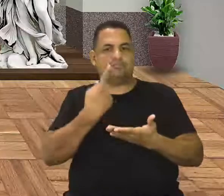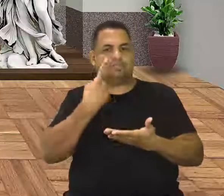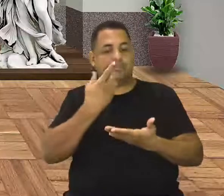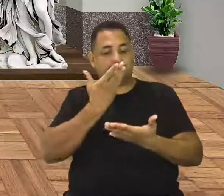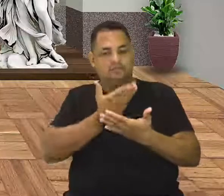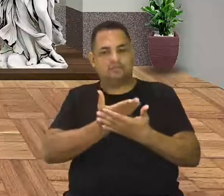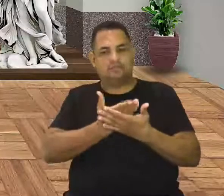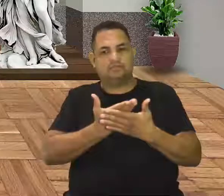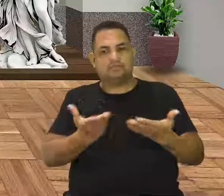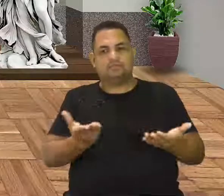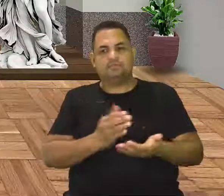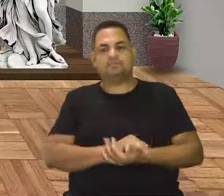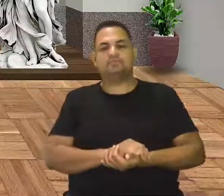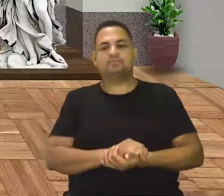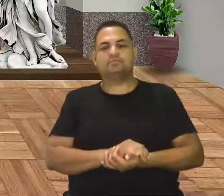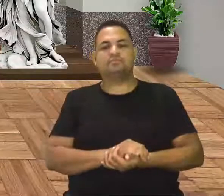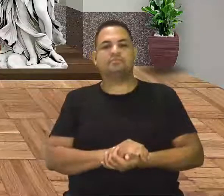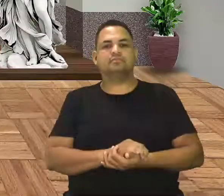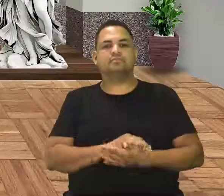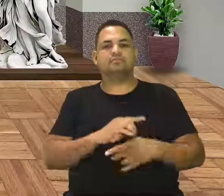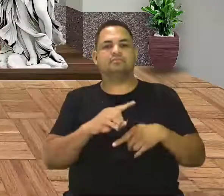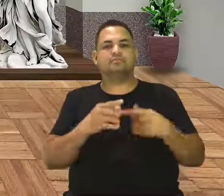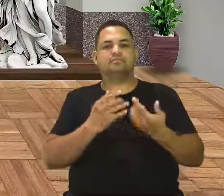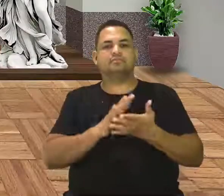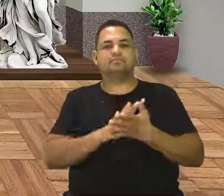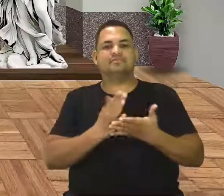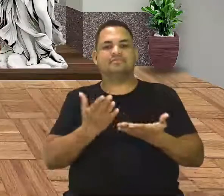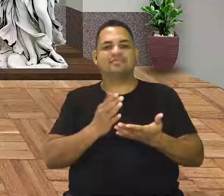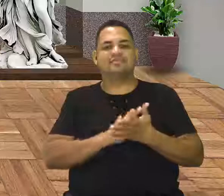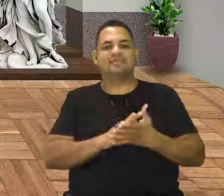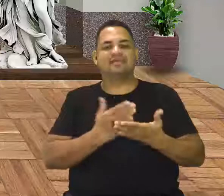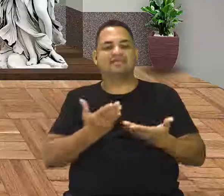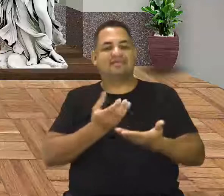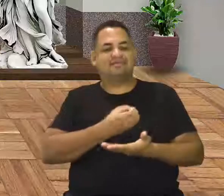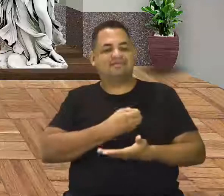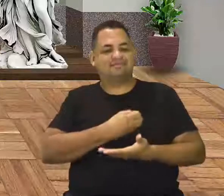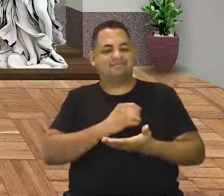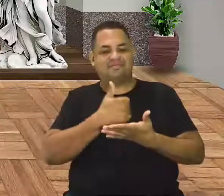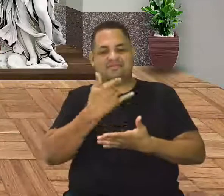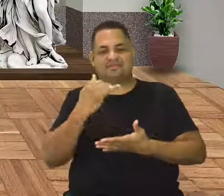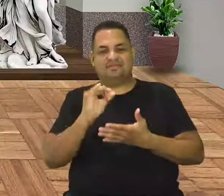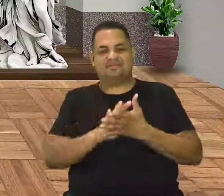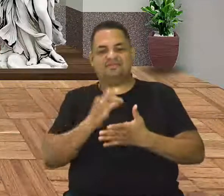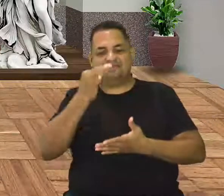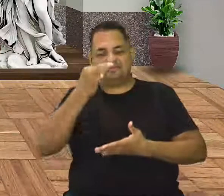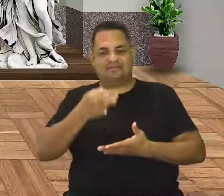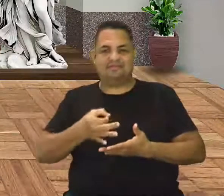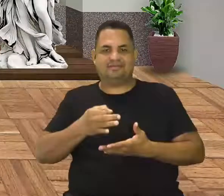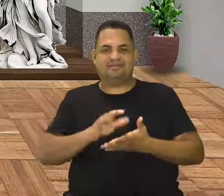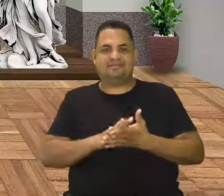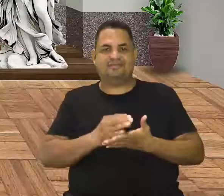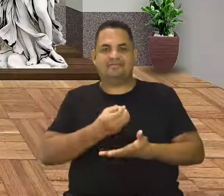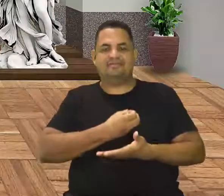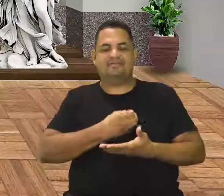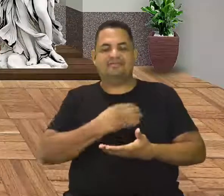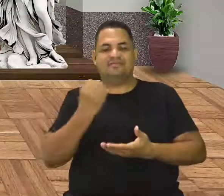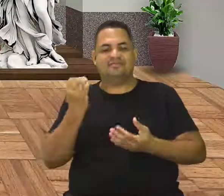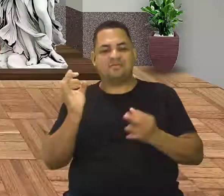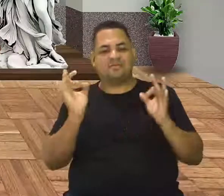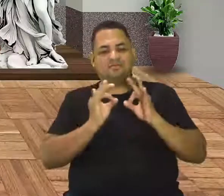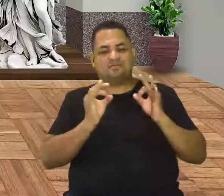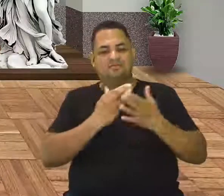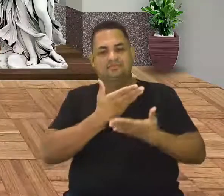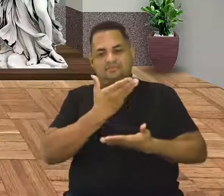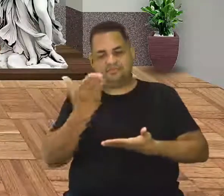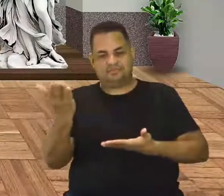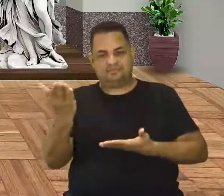vai estudar. E aí, é só correr para o 10, que vai ser, com certeza, uma nota bem ótima para vocês,